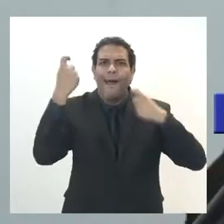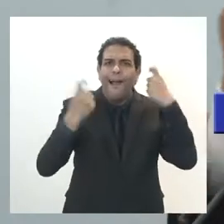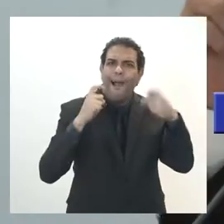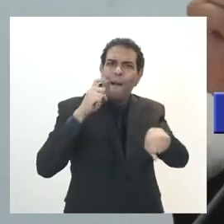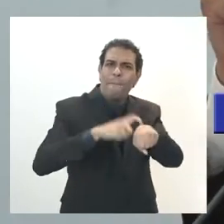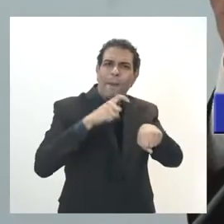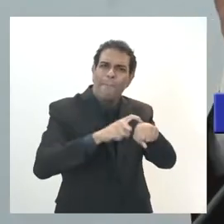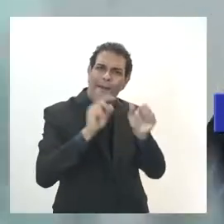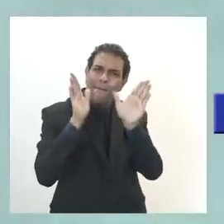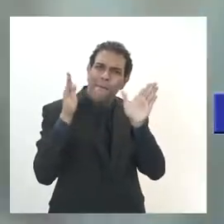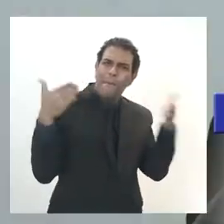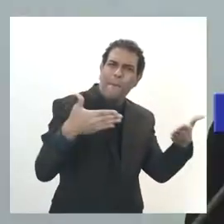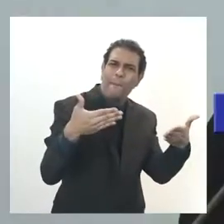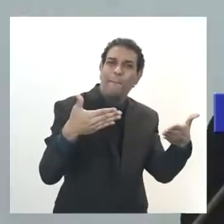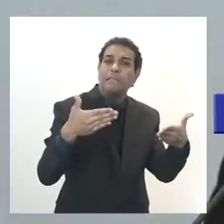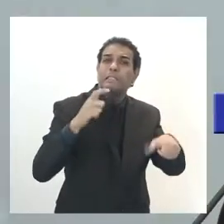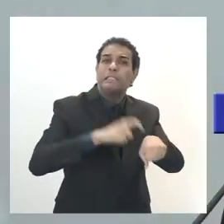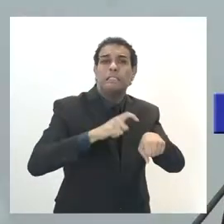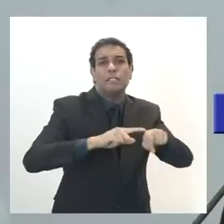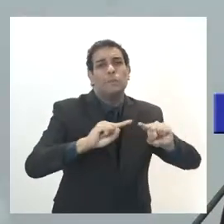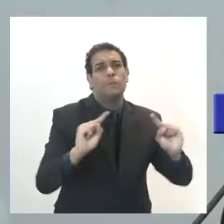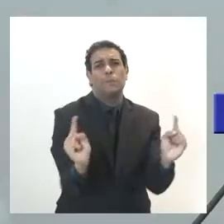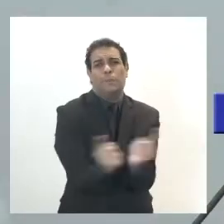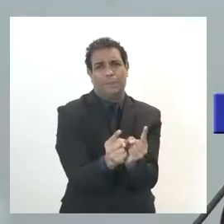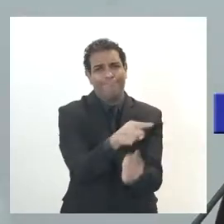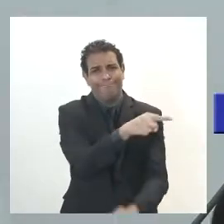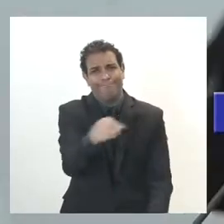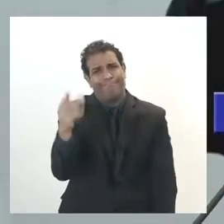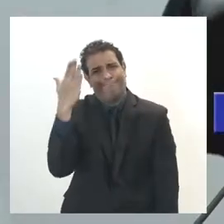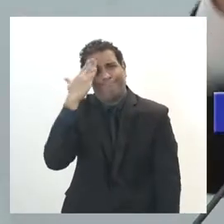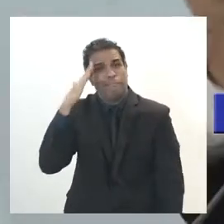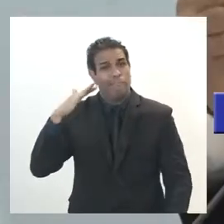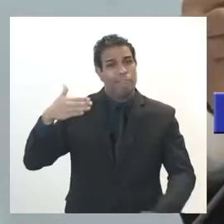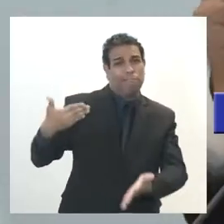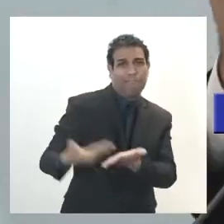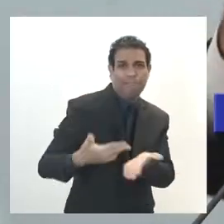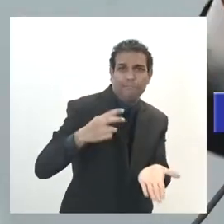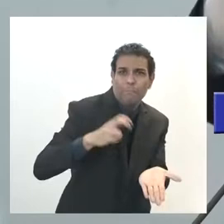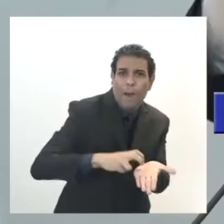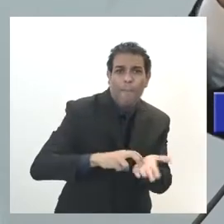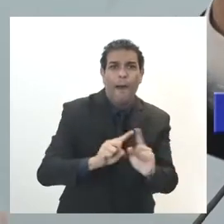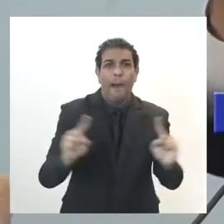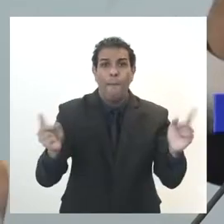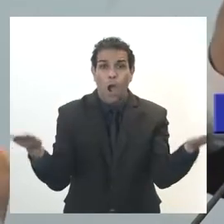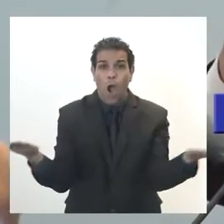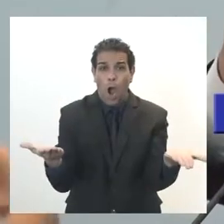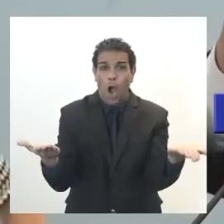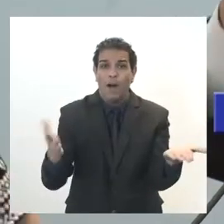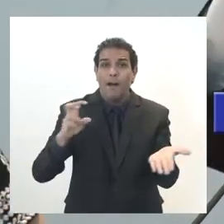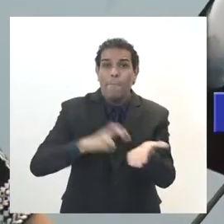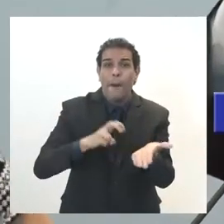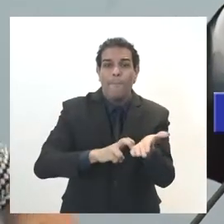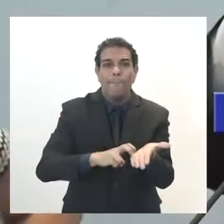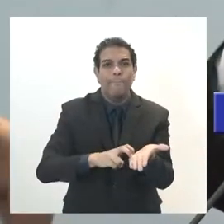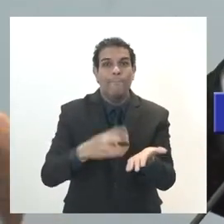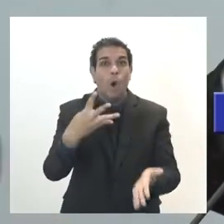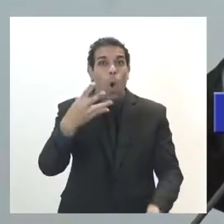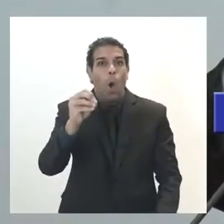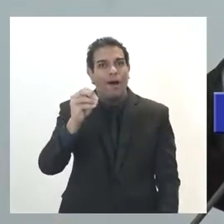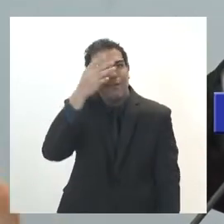muito grande em limitar o tempo é mas nós temos agora na parte da manhã São